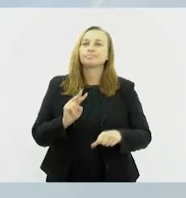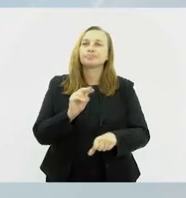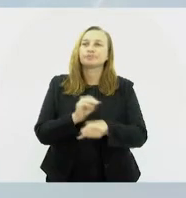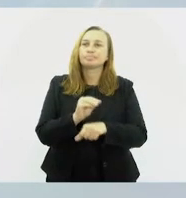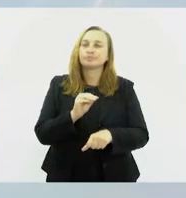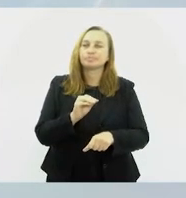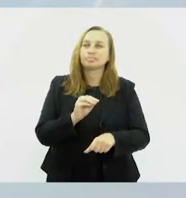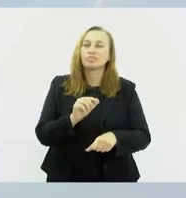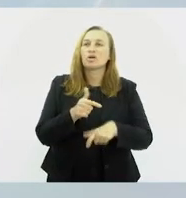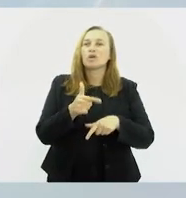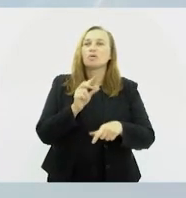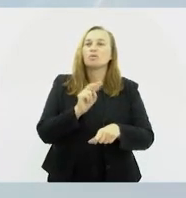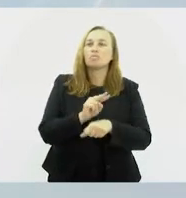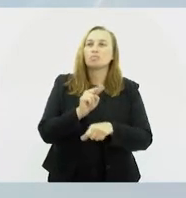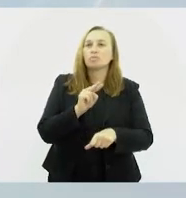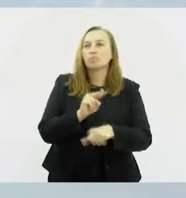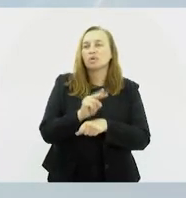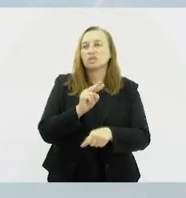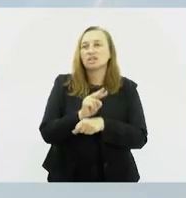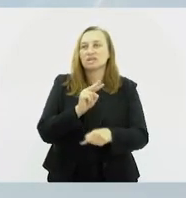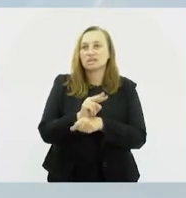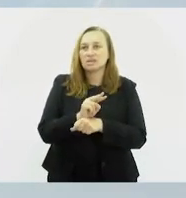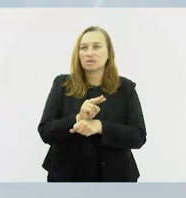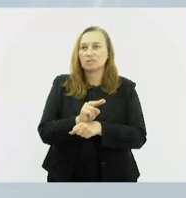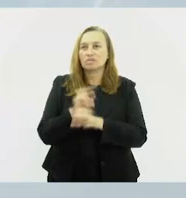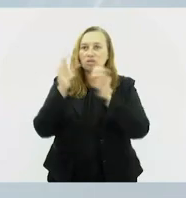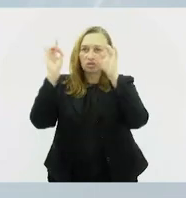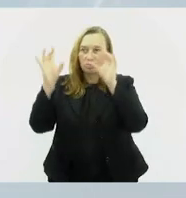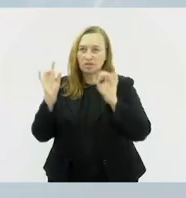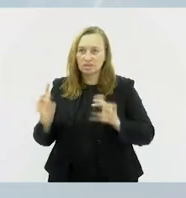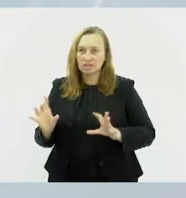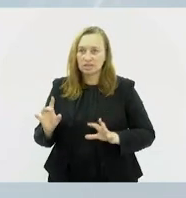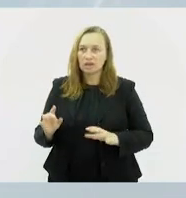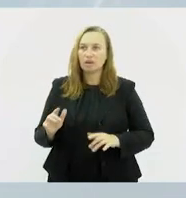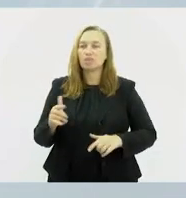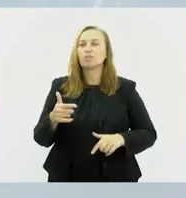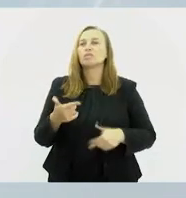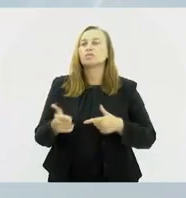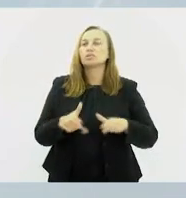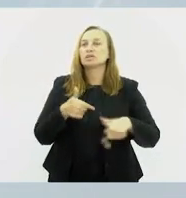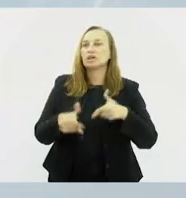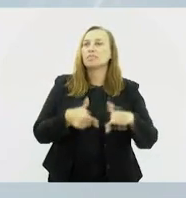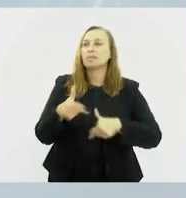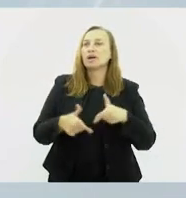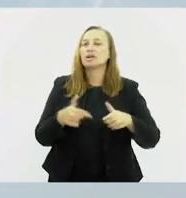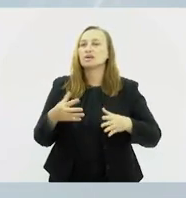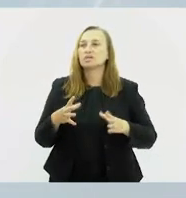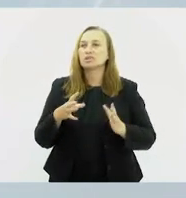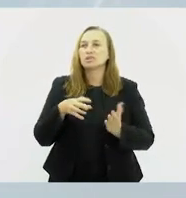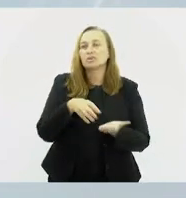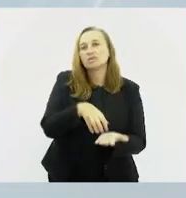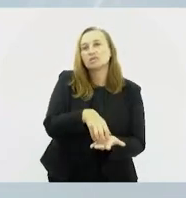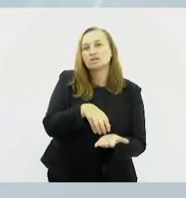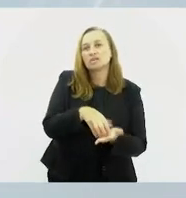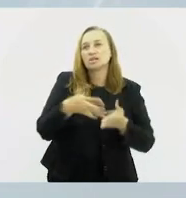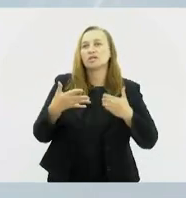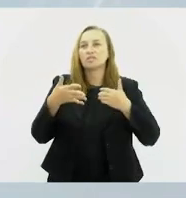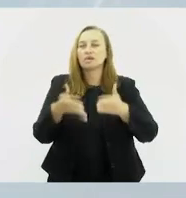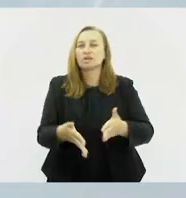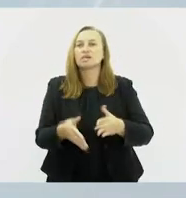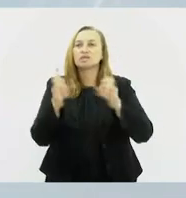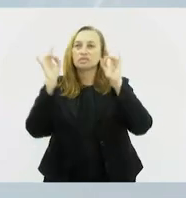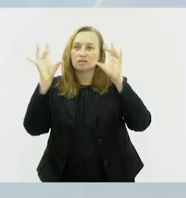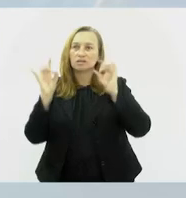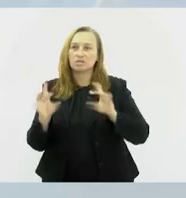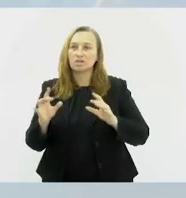Média Complexidade, muito bem falado pela nossa palestrante anterior, que é o Centro de Referência Especializado de